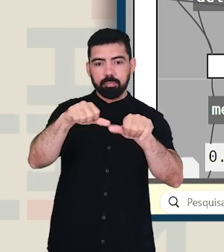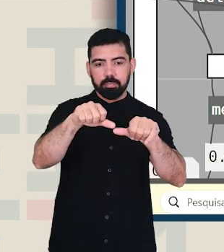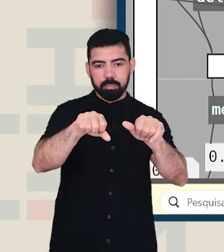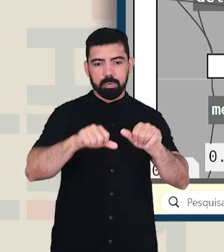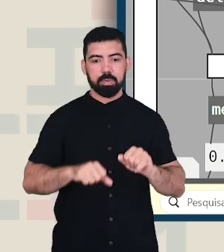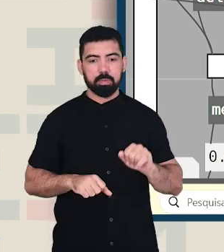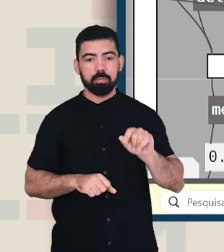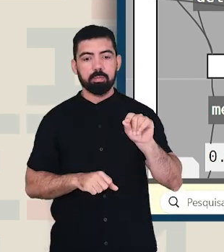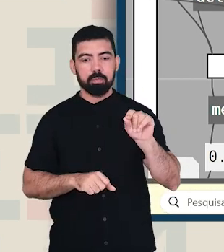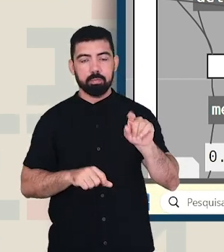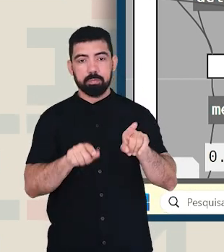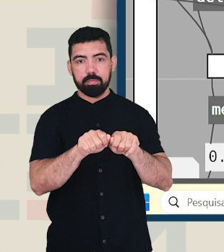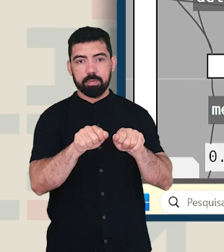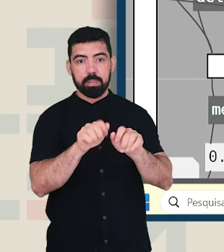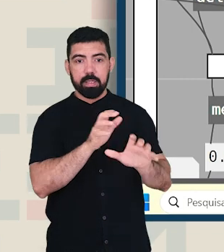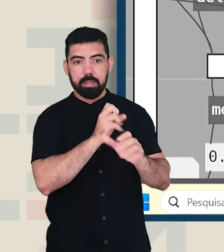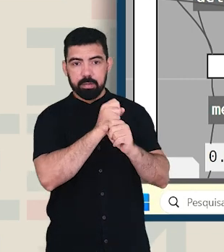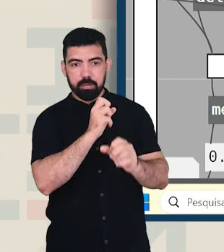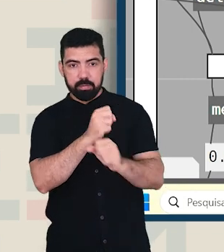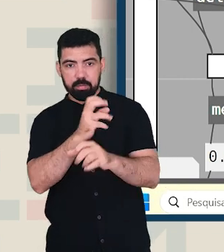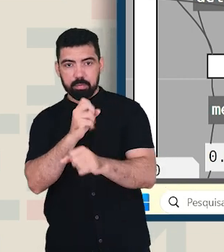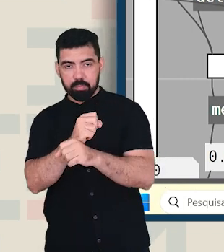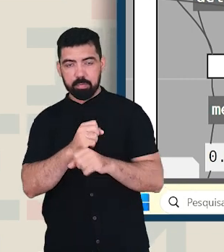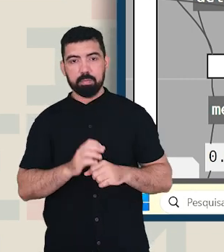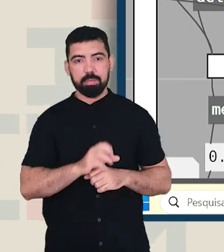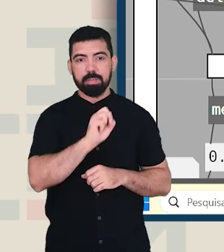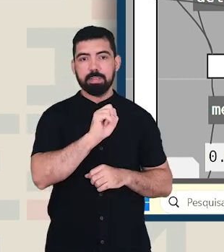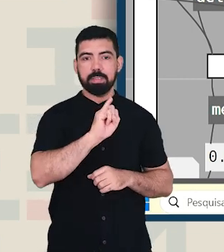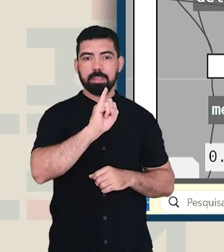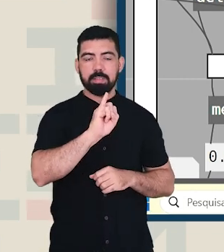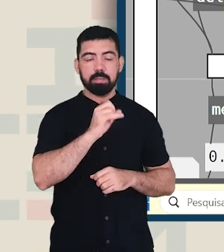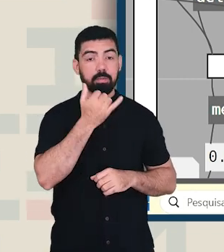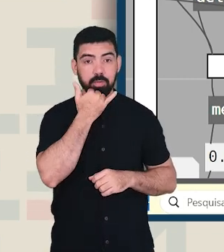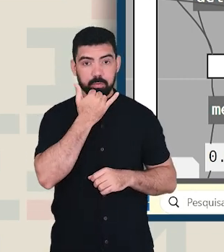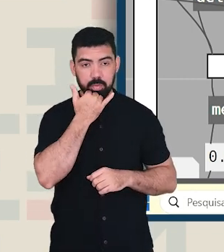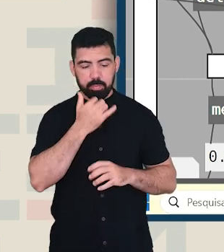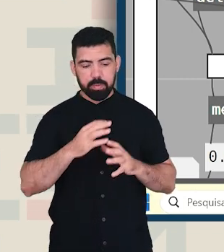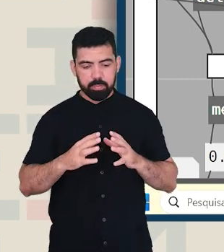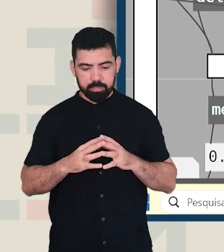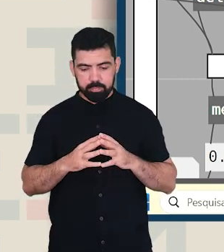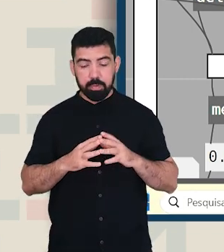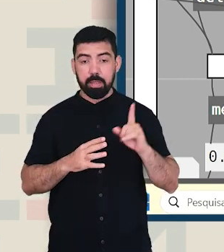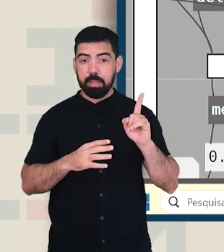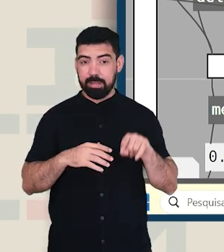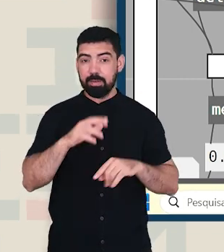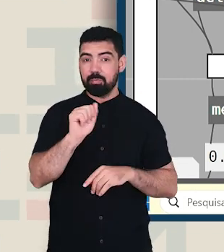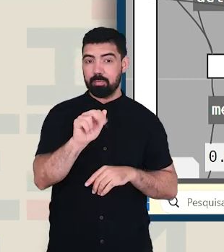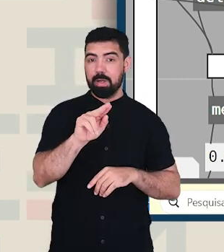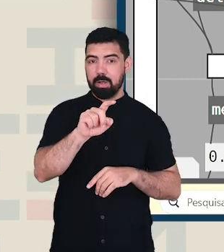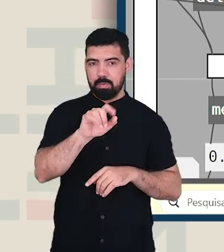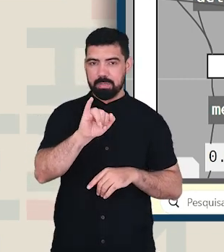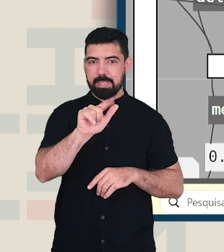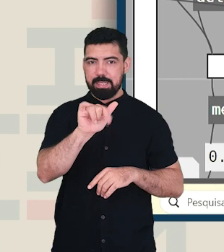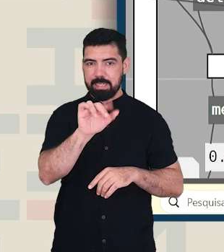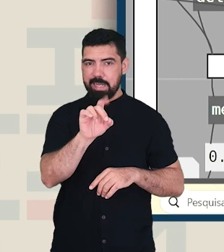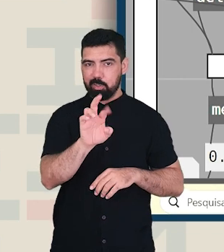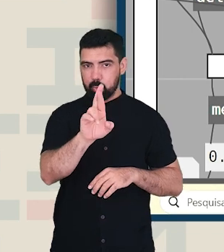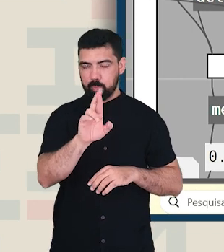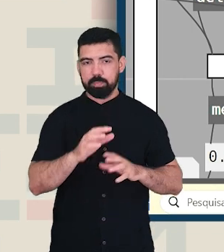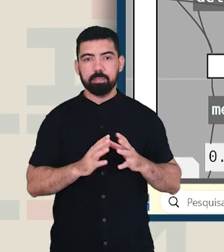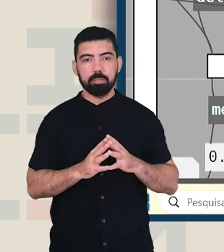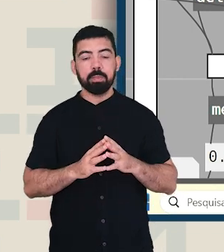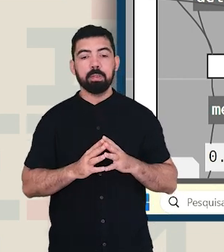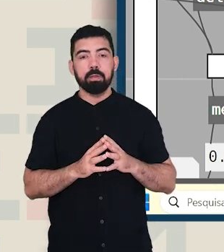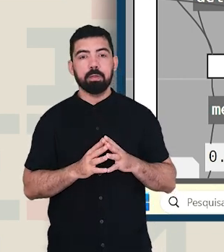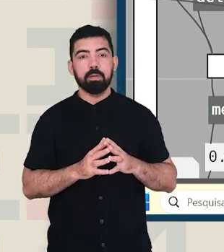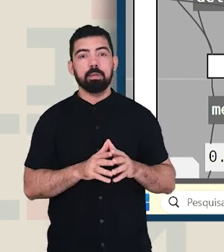Esta é a suma dos dos osciladores. E